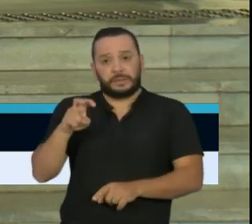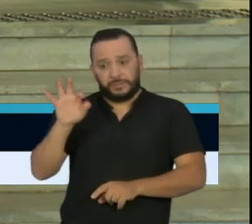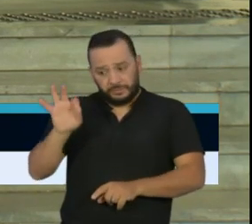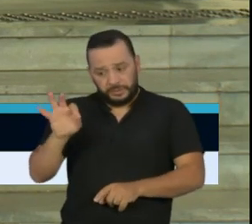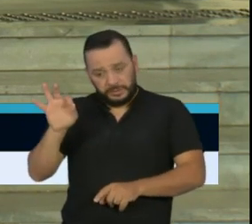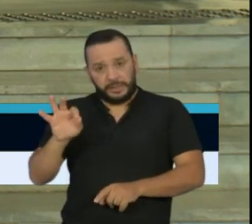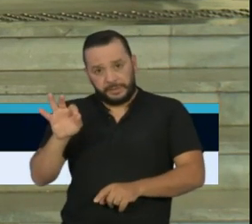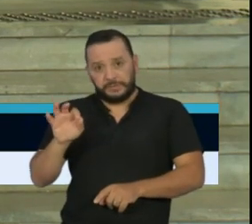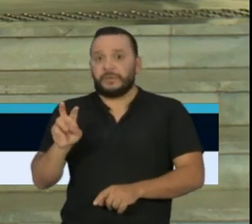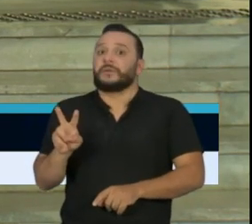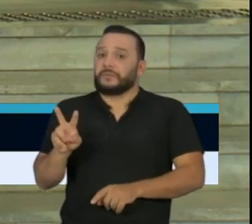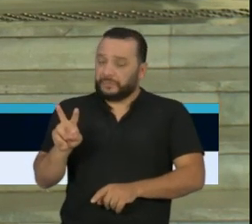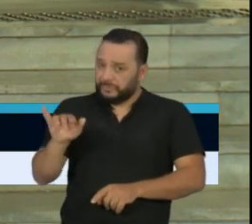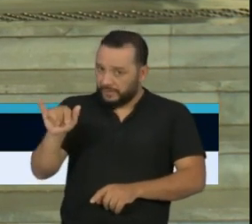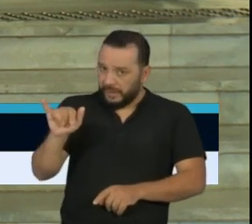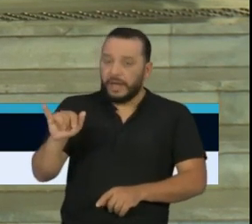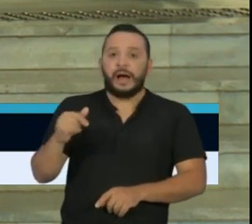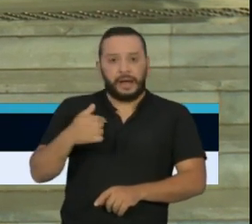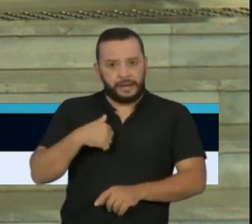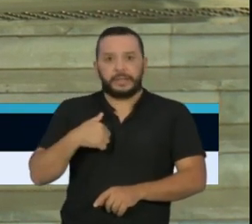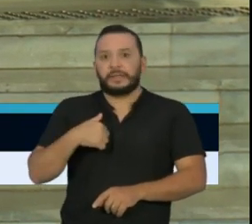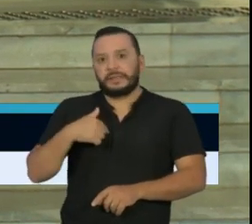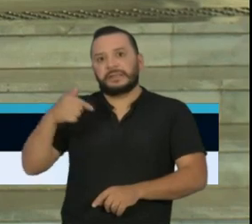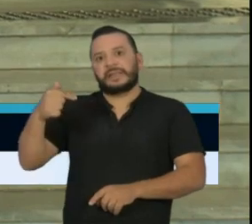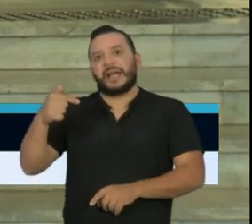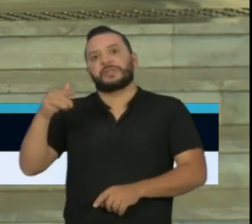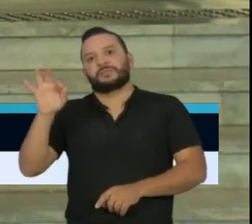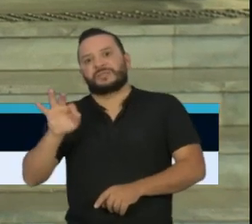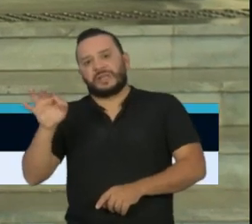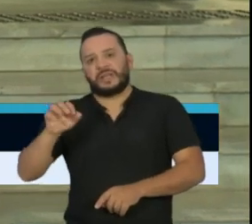2 dígitos. E isso é muito perigoso.